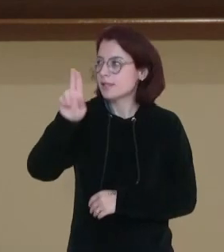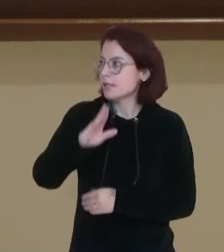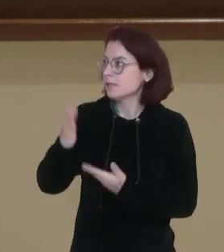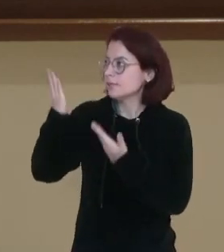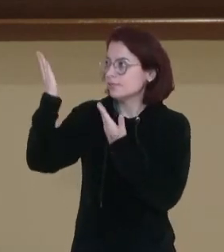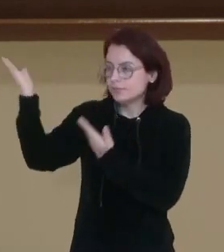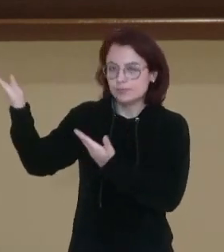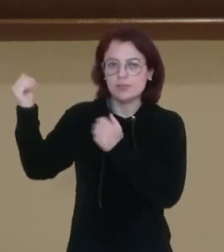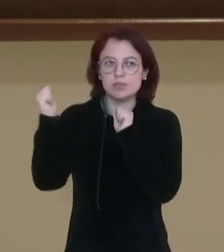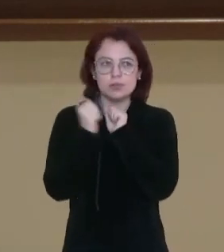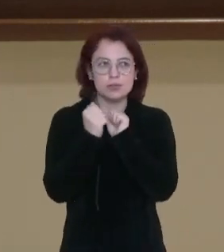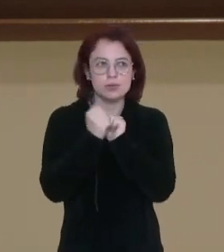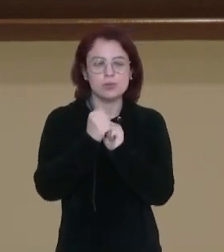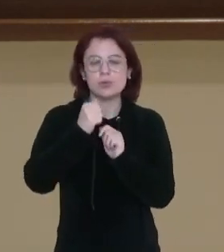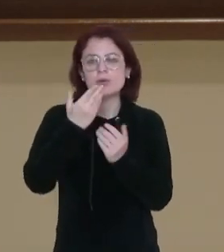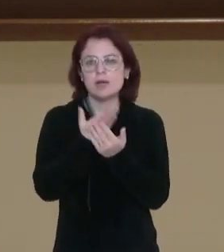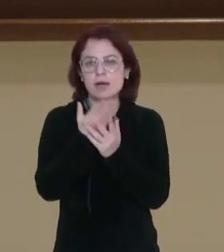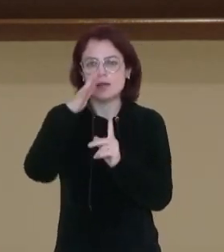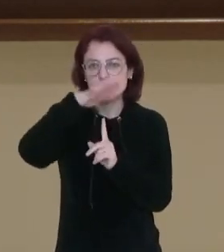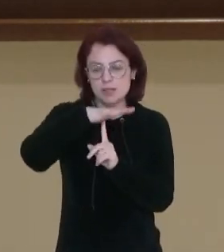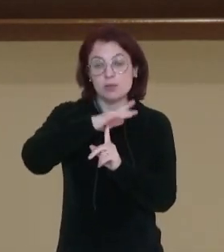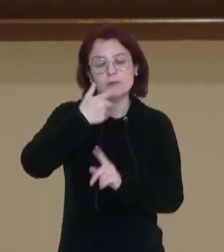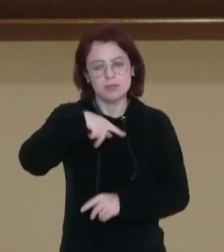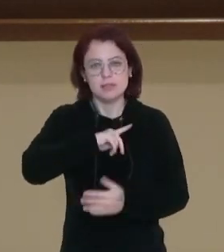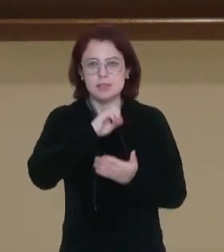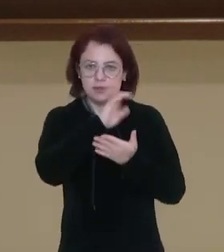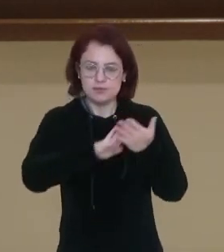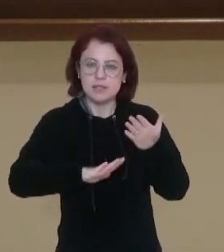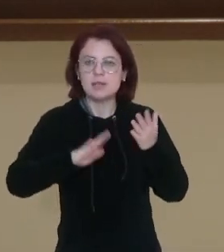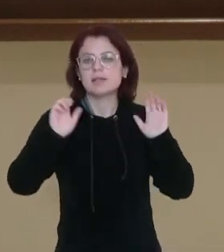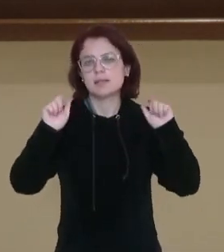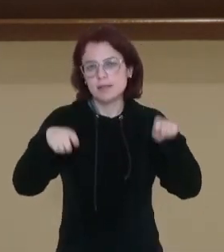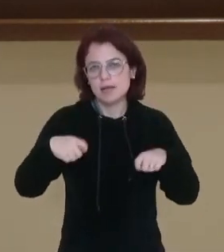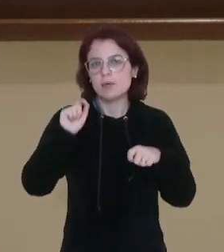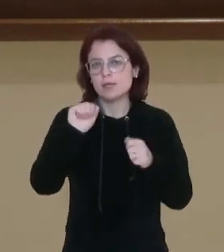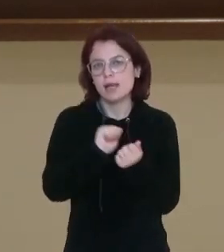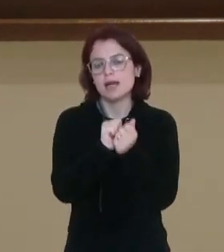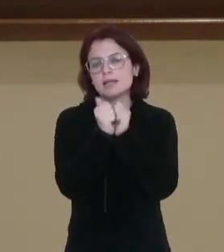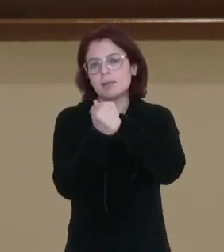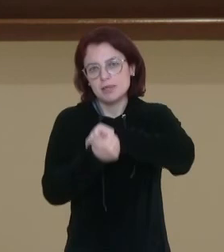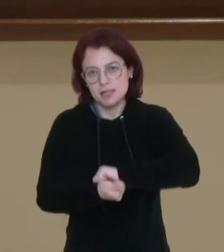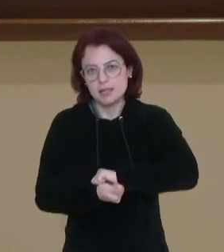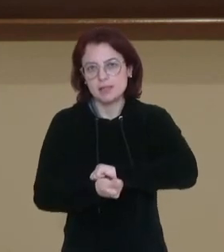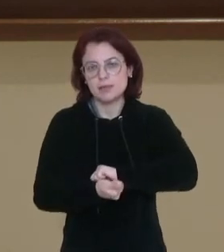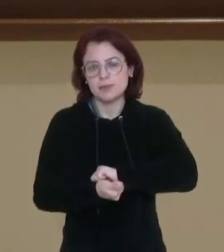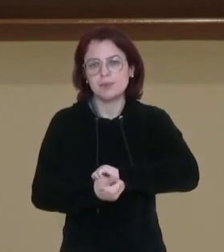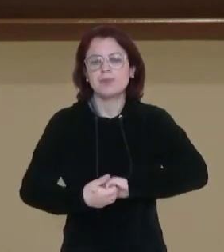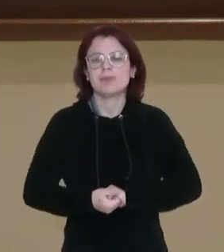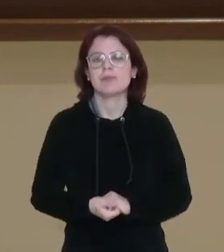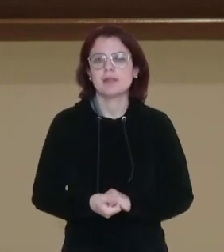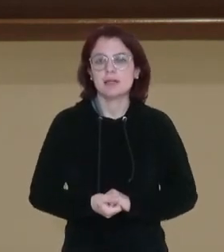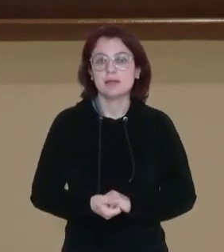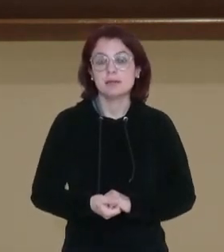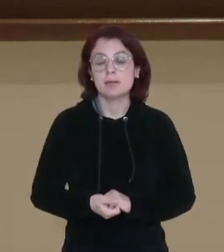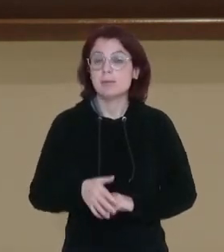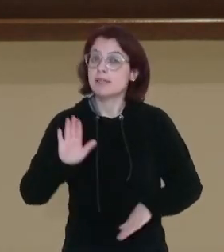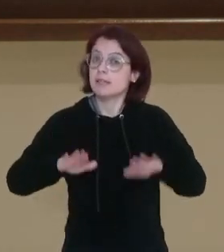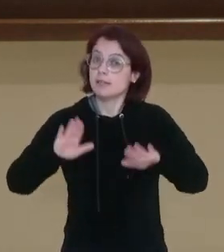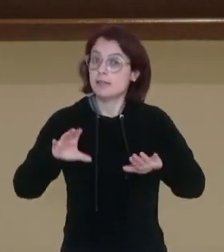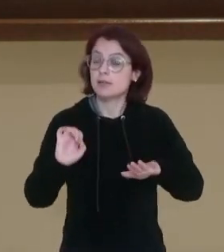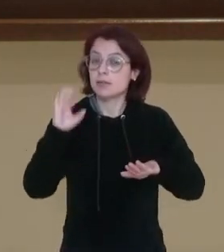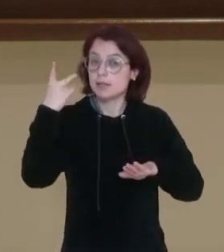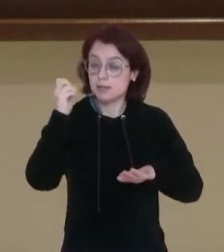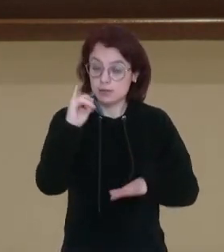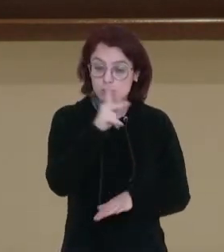os professores, né? Claro que as nossas atividades podem ser adaptadas, essas atividades mão na massa, né? De repente, se o professor